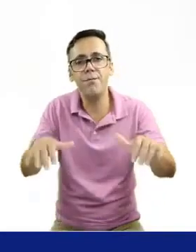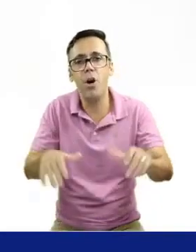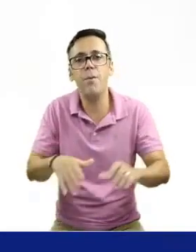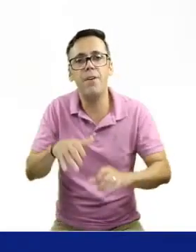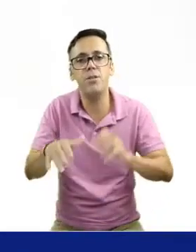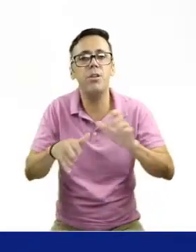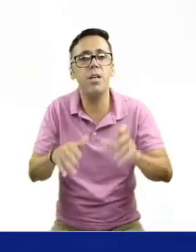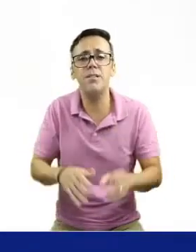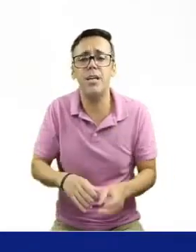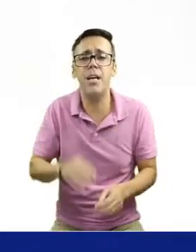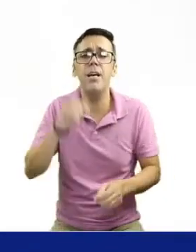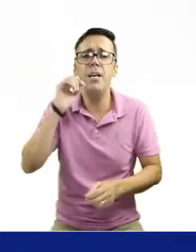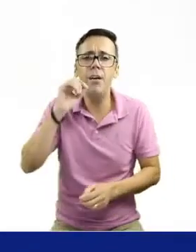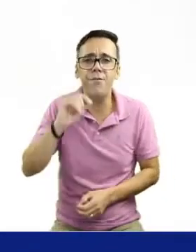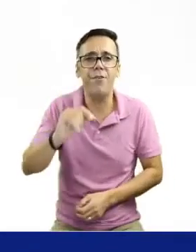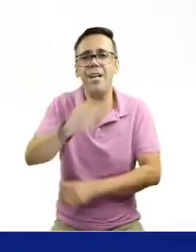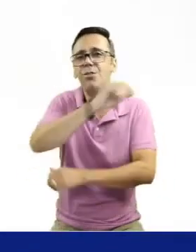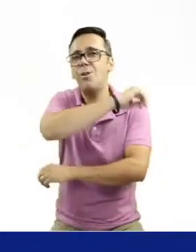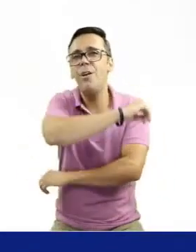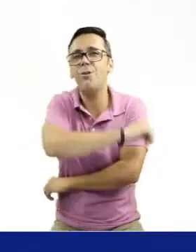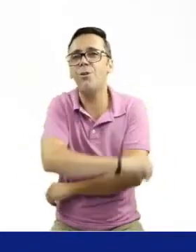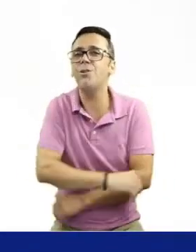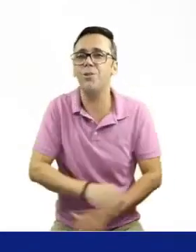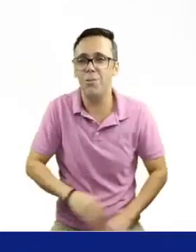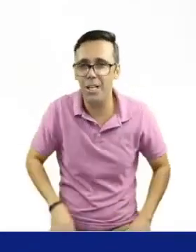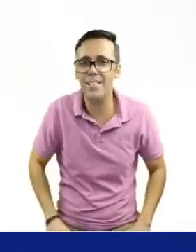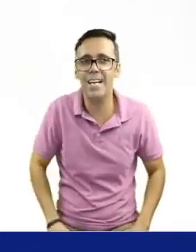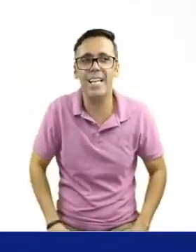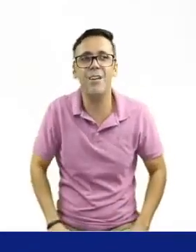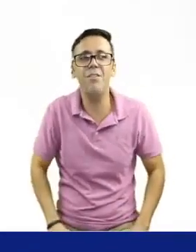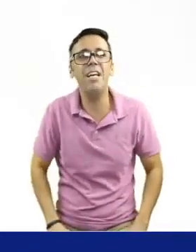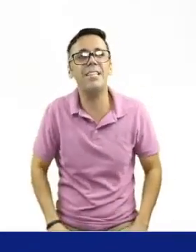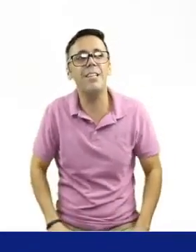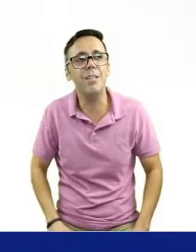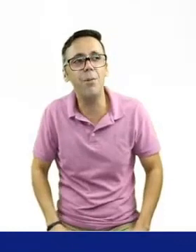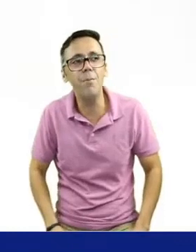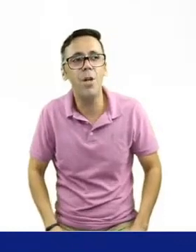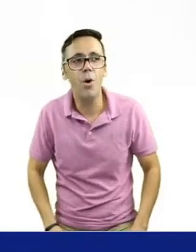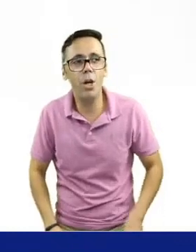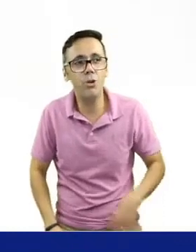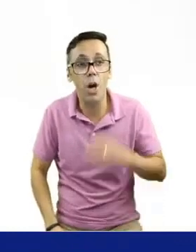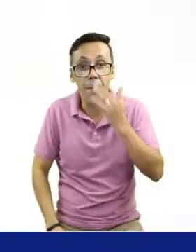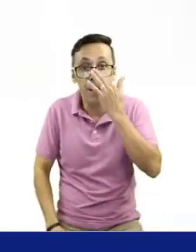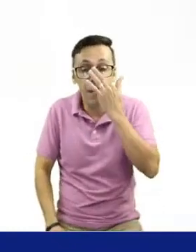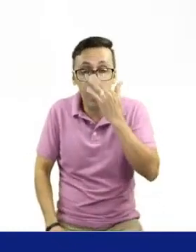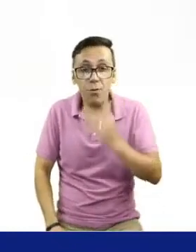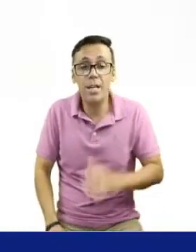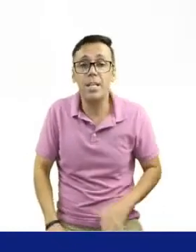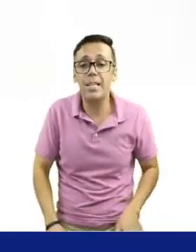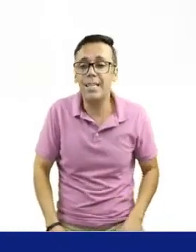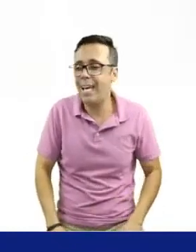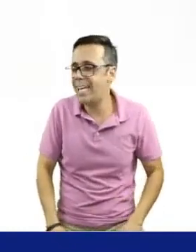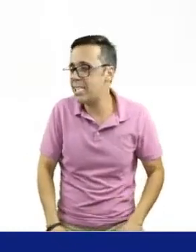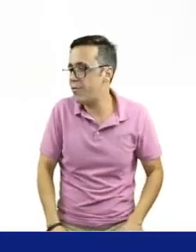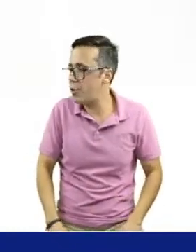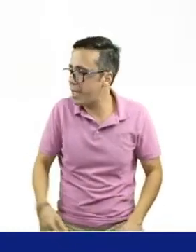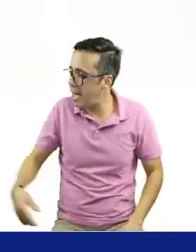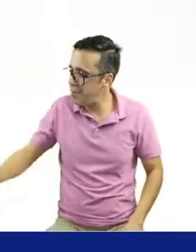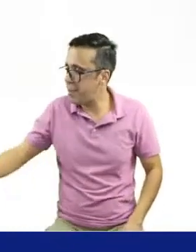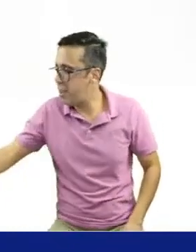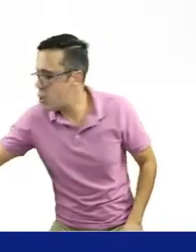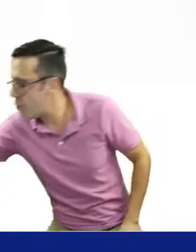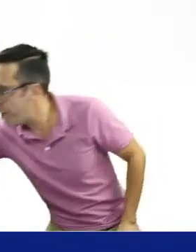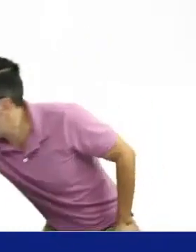entra na plataforma para Guincho em paz você vai o curso beleza galera fica assim tá bom olha só leva uma caneta